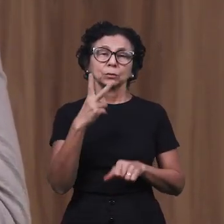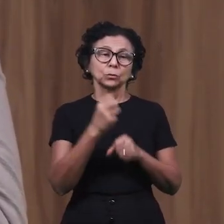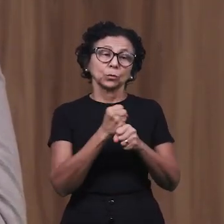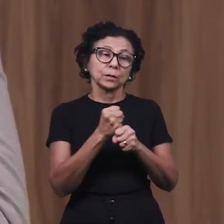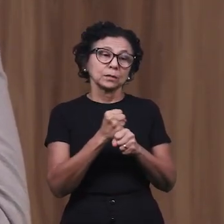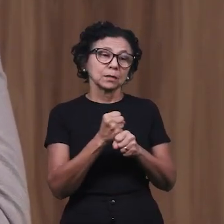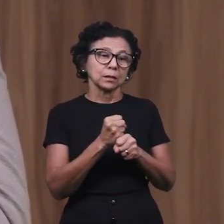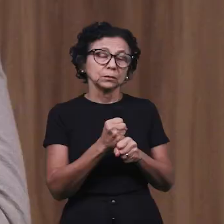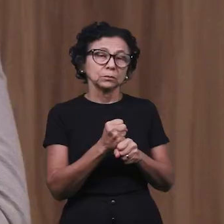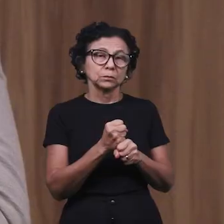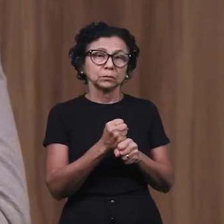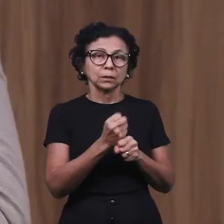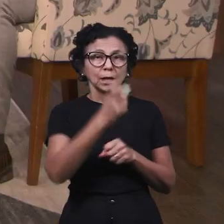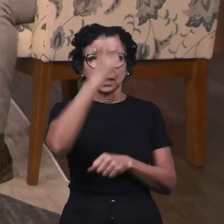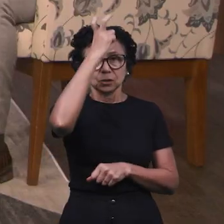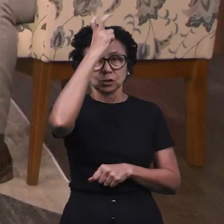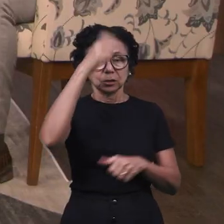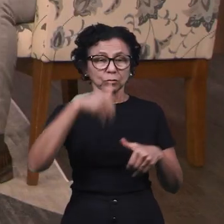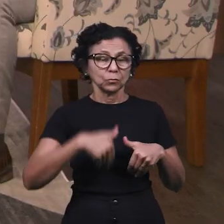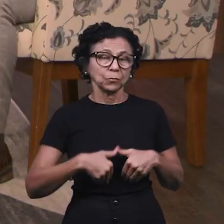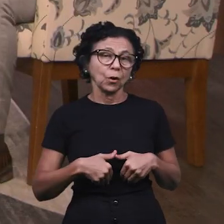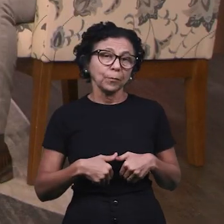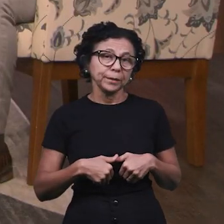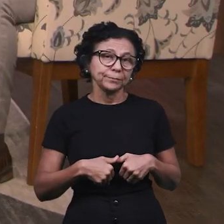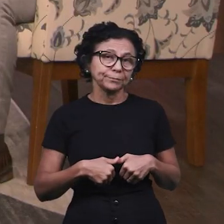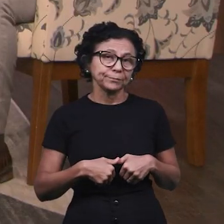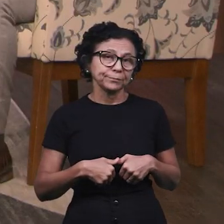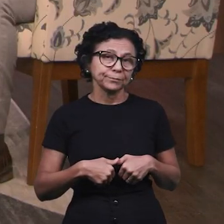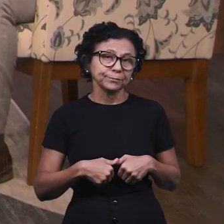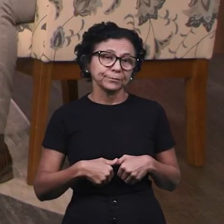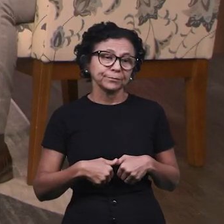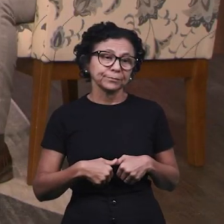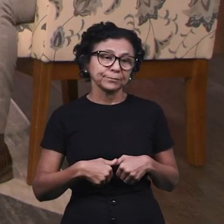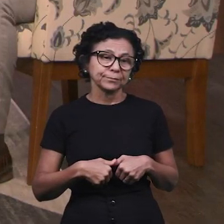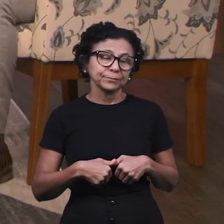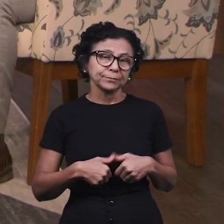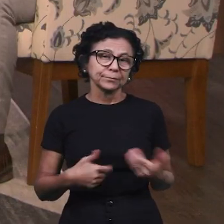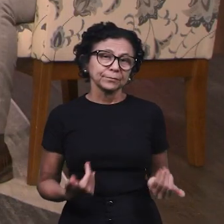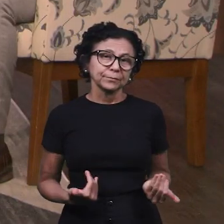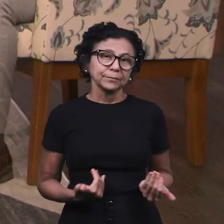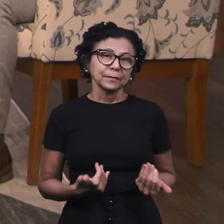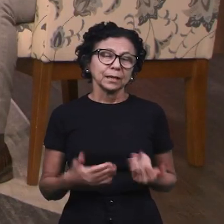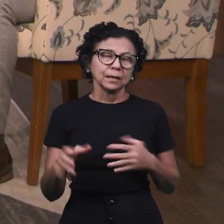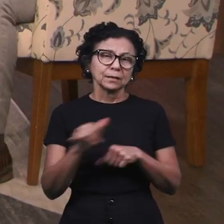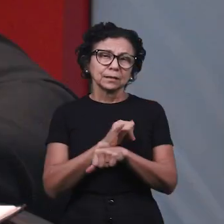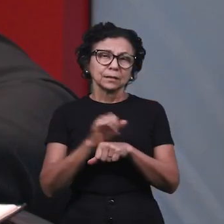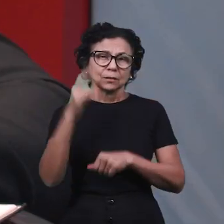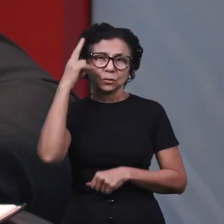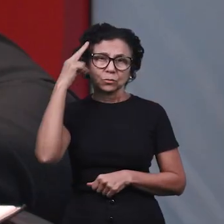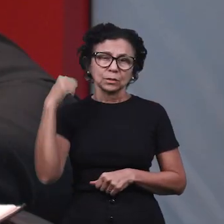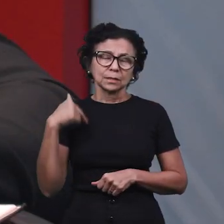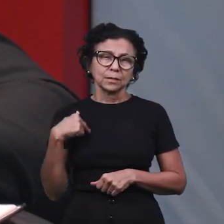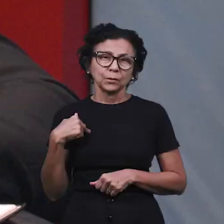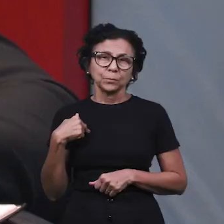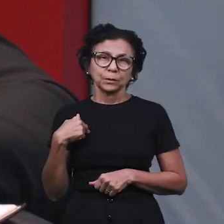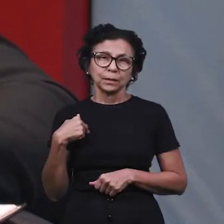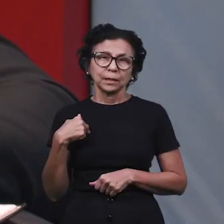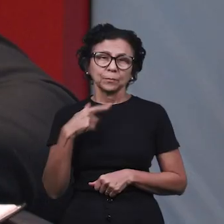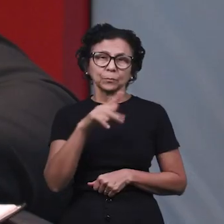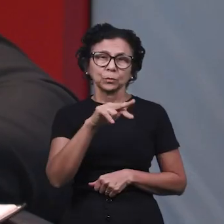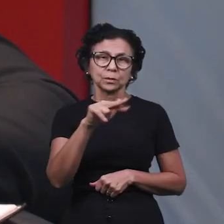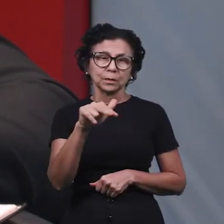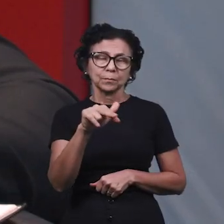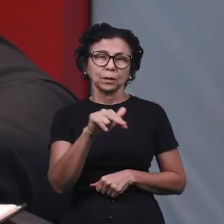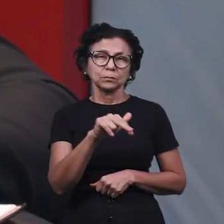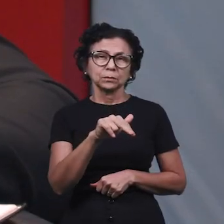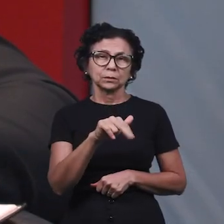pecador para si? É importante essa abordagem, pastor, porque o objetivo do opositor é nos culpar. O objetivo